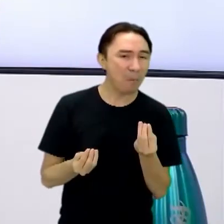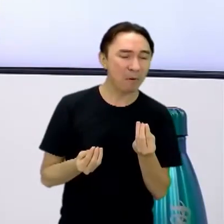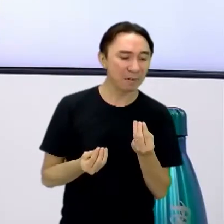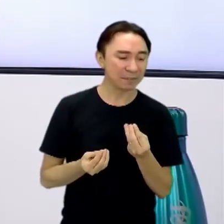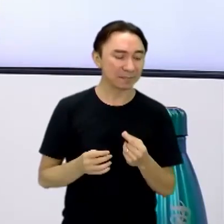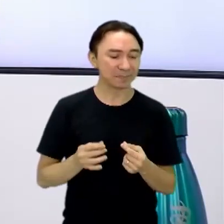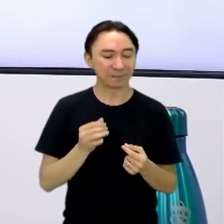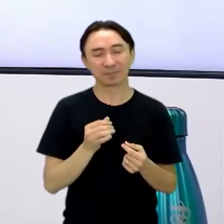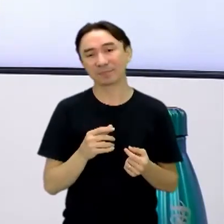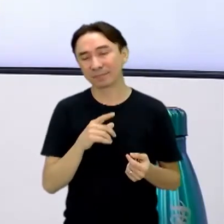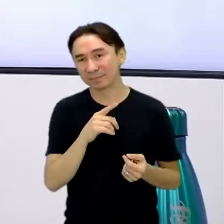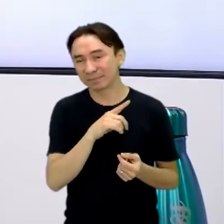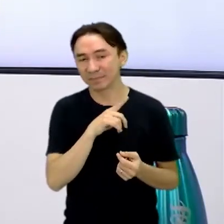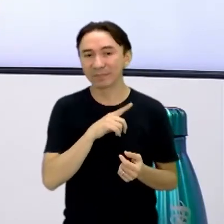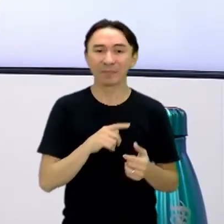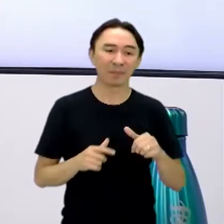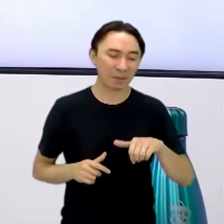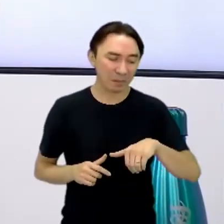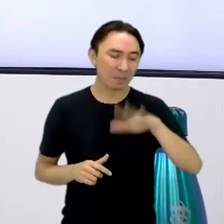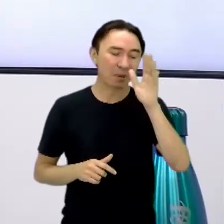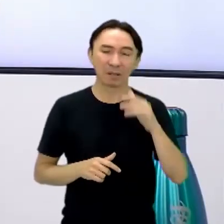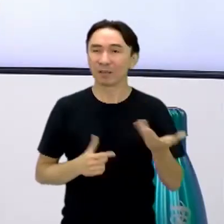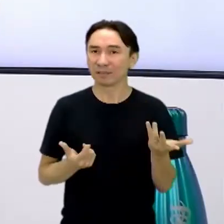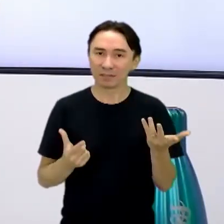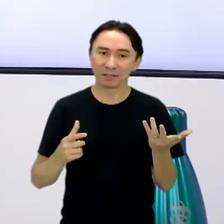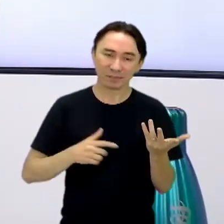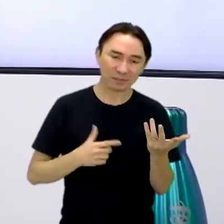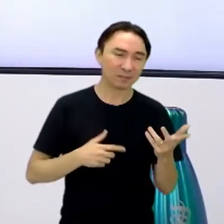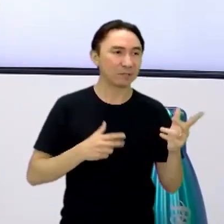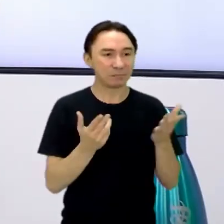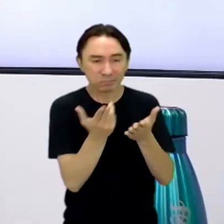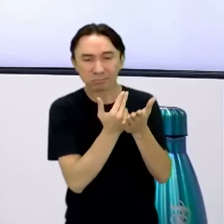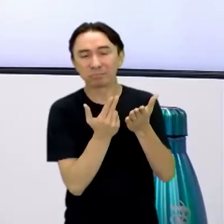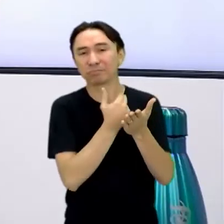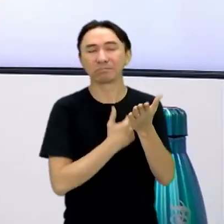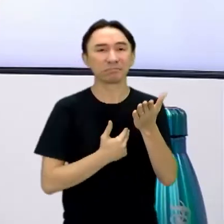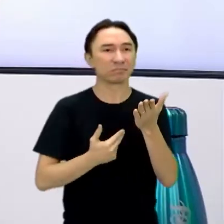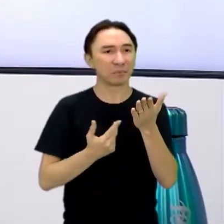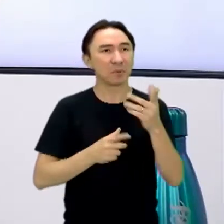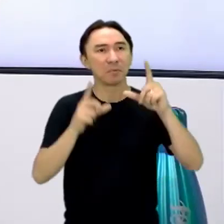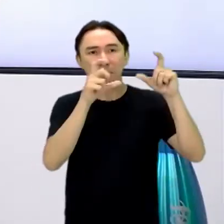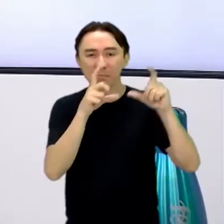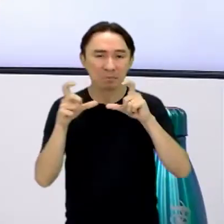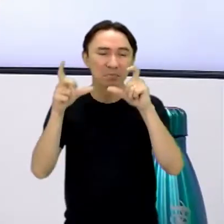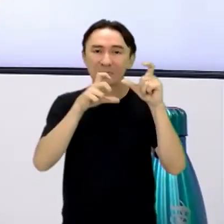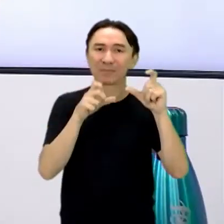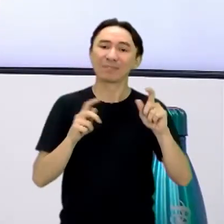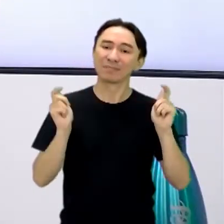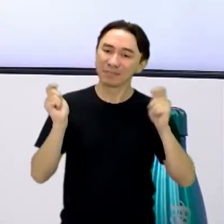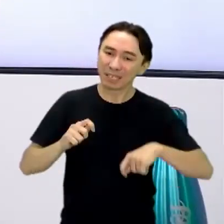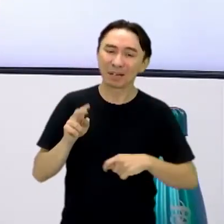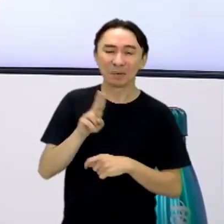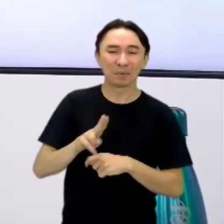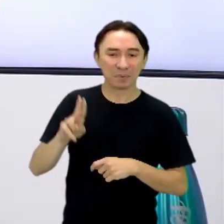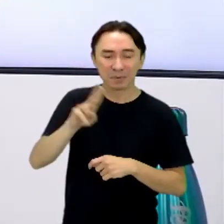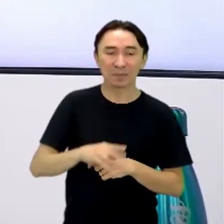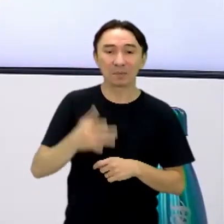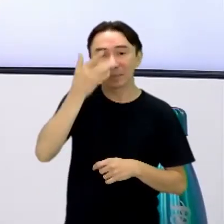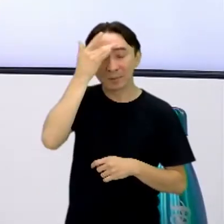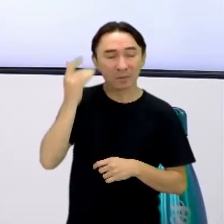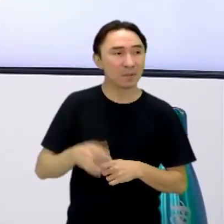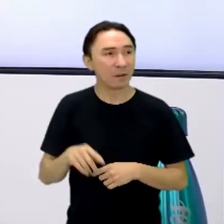eu vou brincar muito mais aí com as imagens, né? Que imagens que eu posso utilizar para chamar a atenção